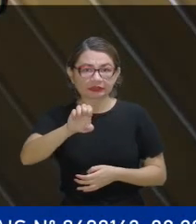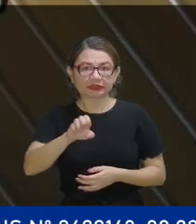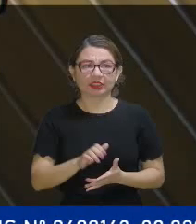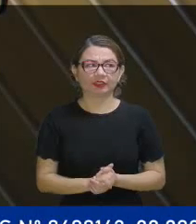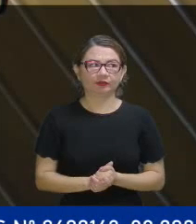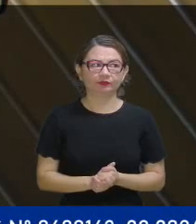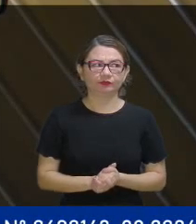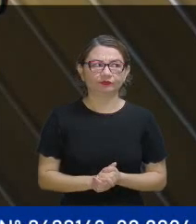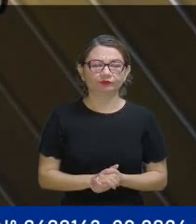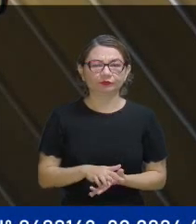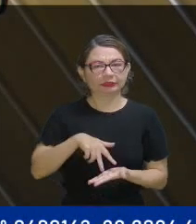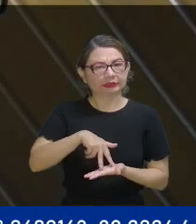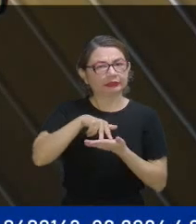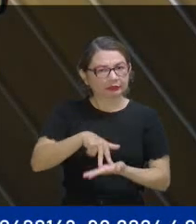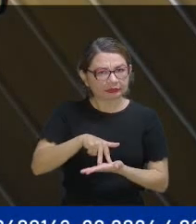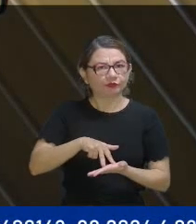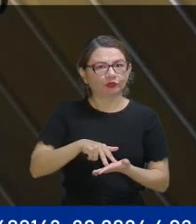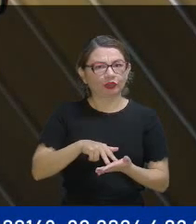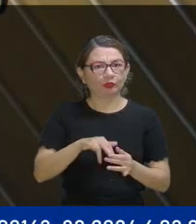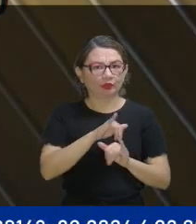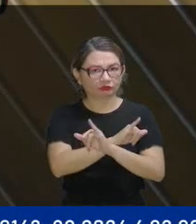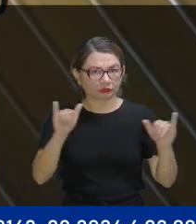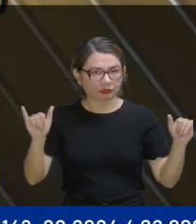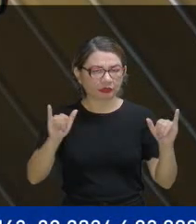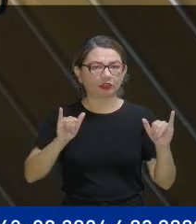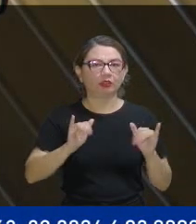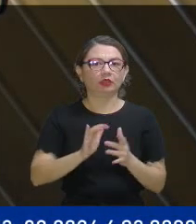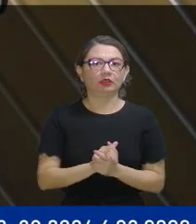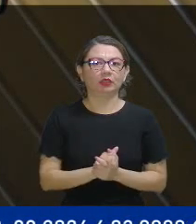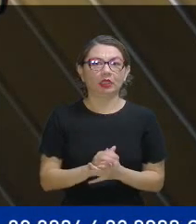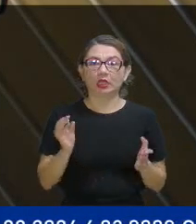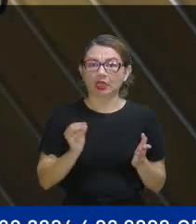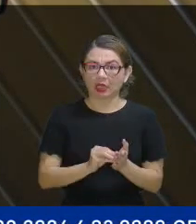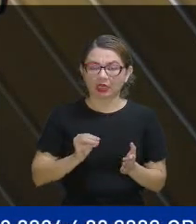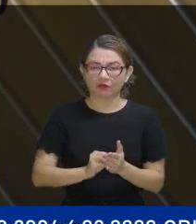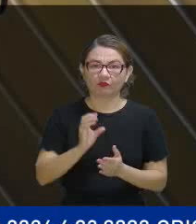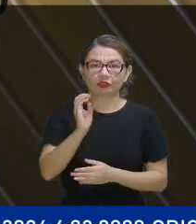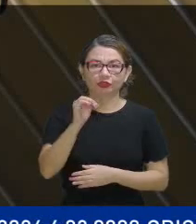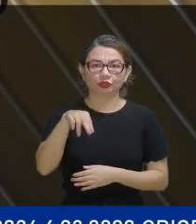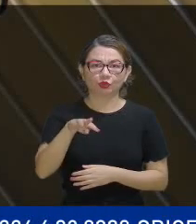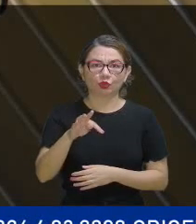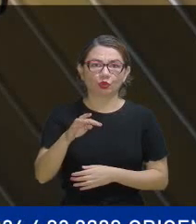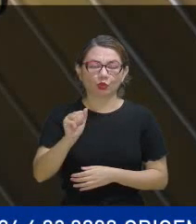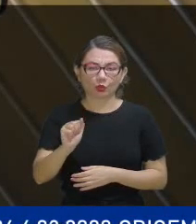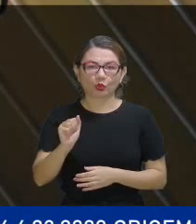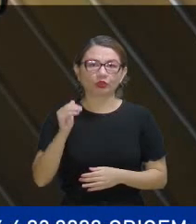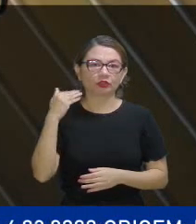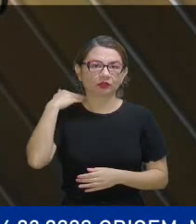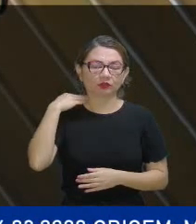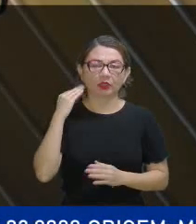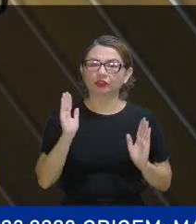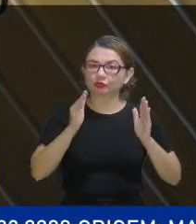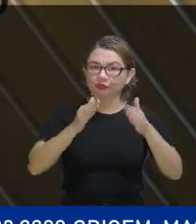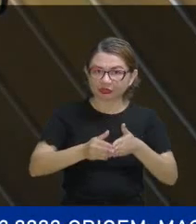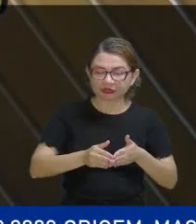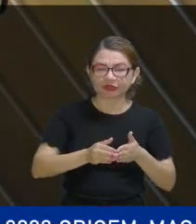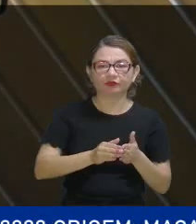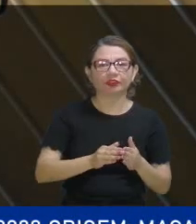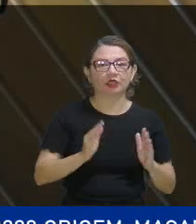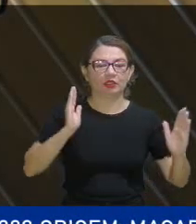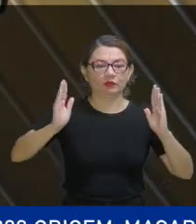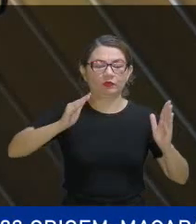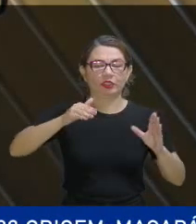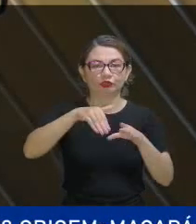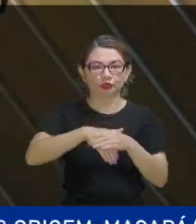firme no sentido de que a ausência de conta bancária específica para doações de